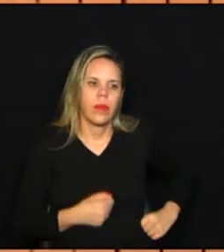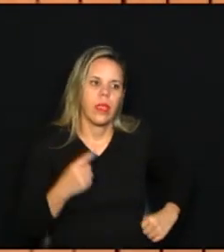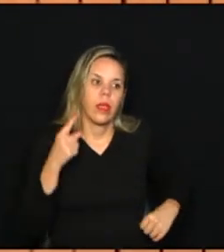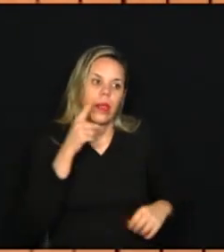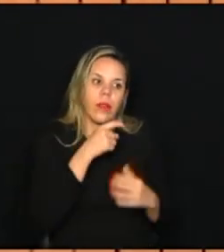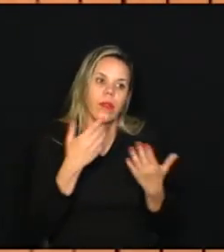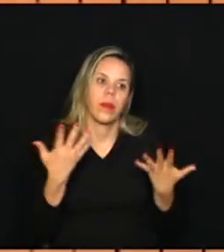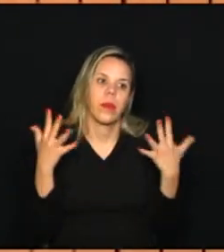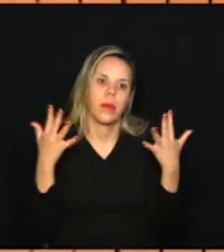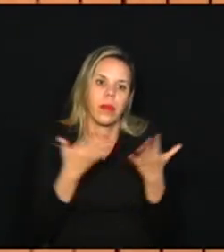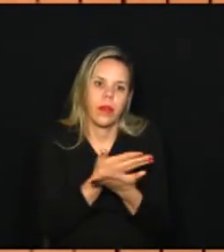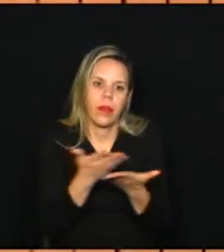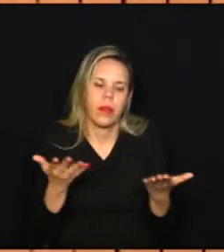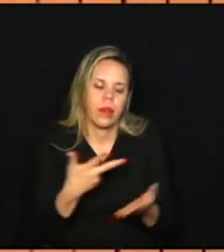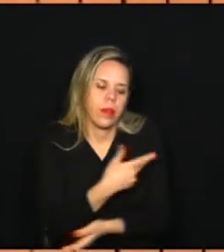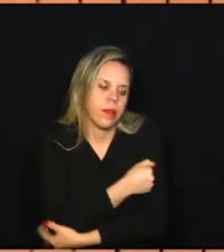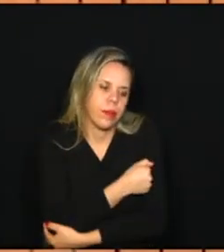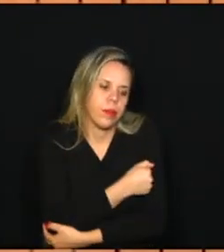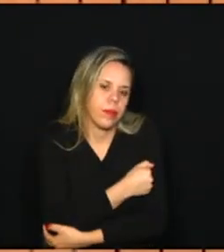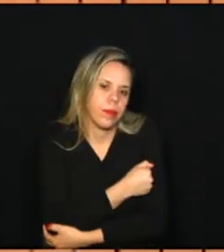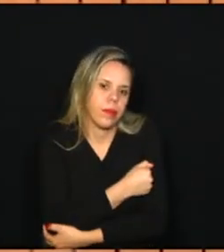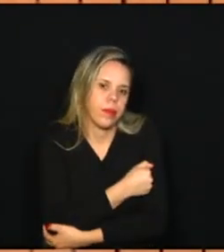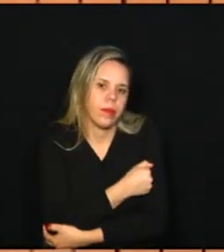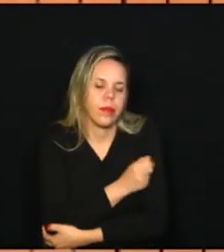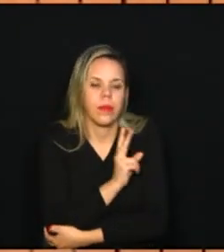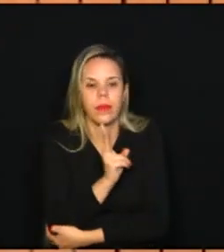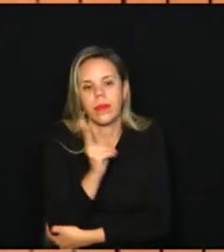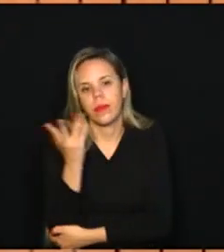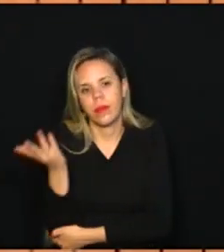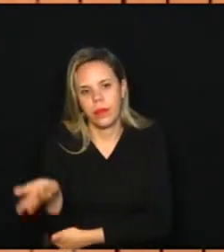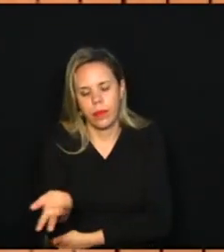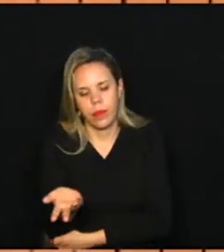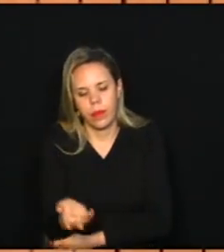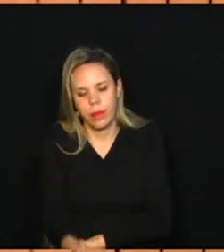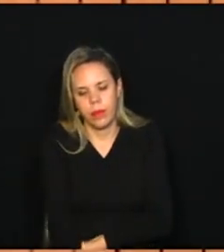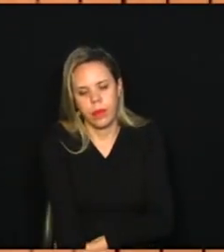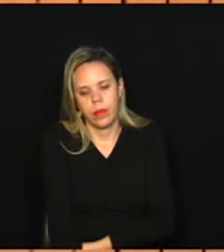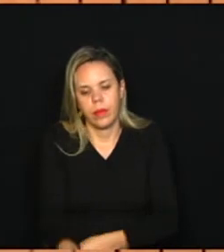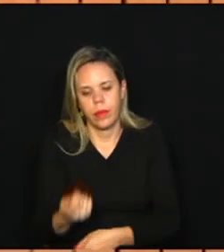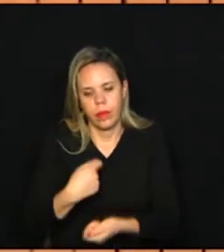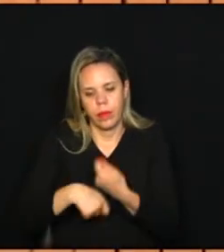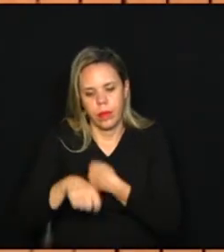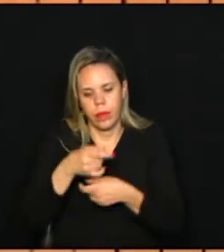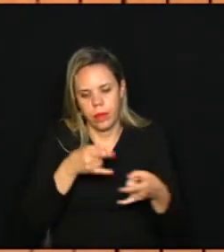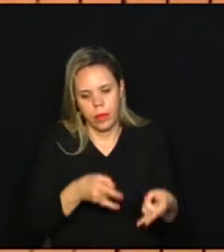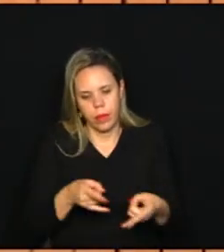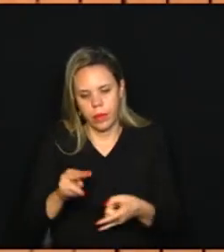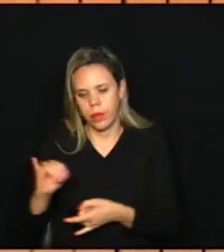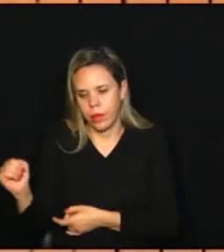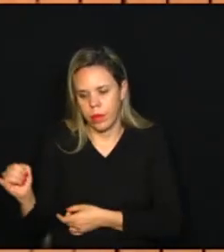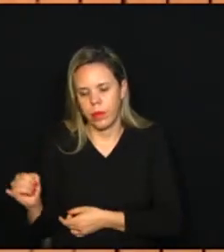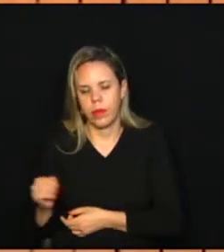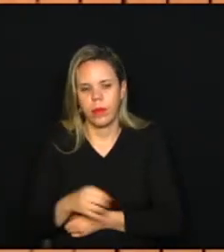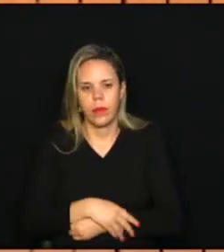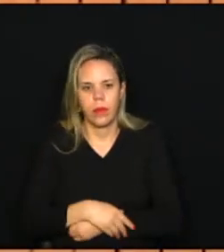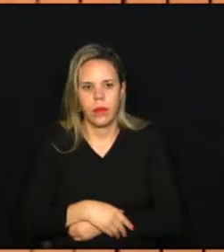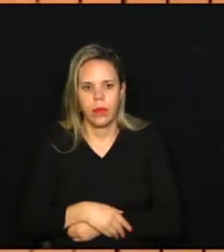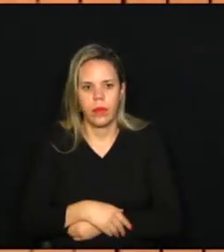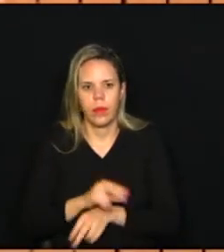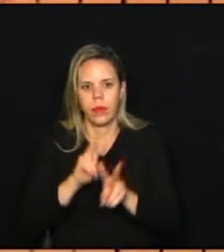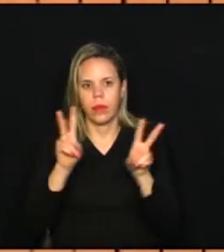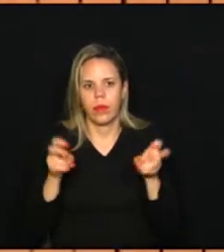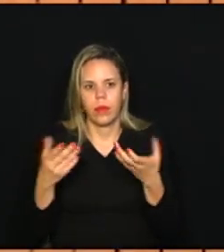Então, parabéns pela vacinação, pela condução, né, na administração dos leitos de UTI, retaguarda. E esse